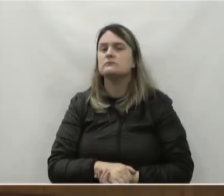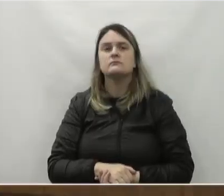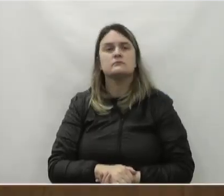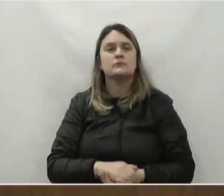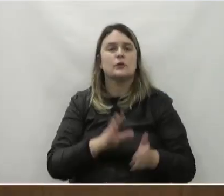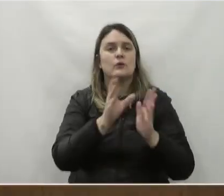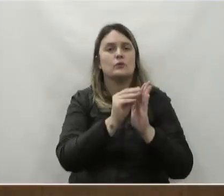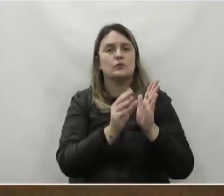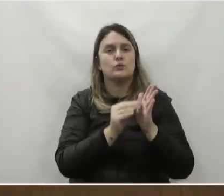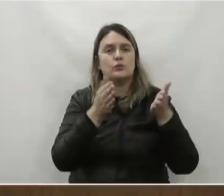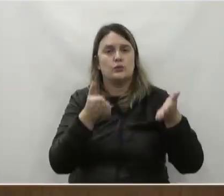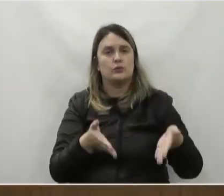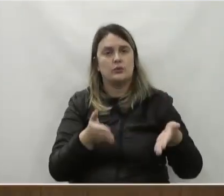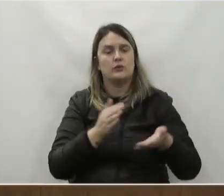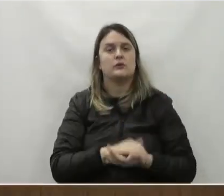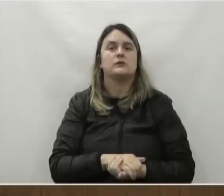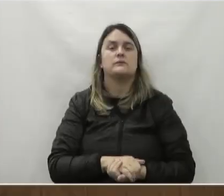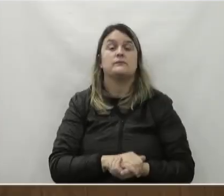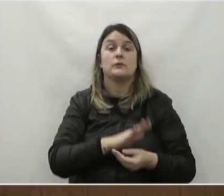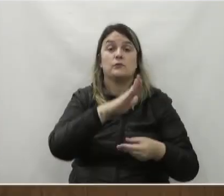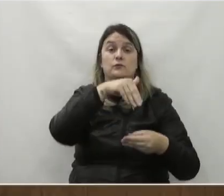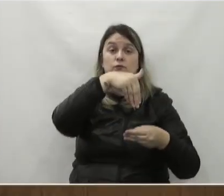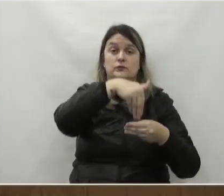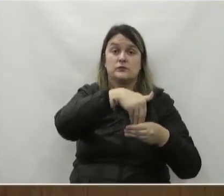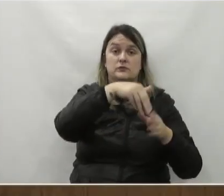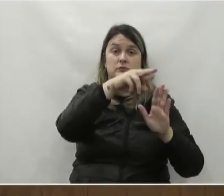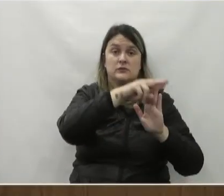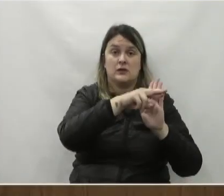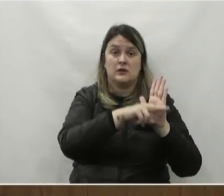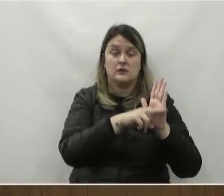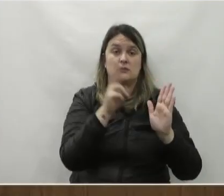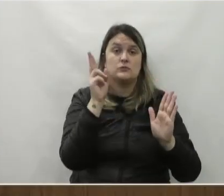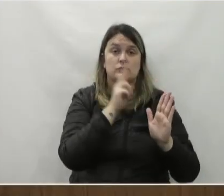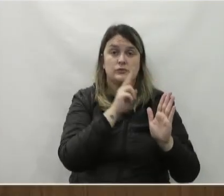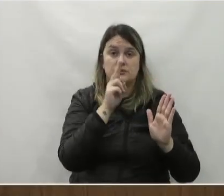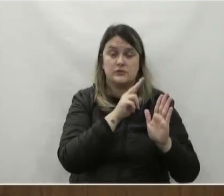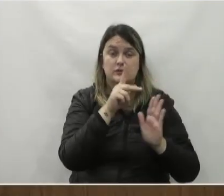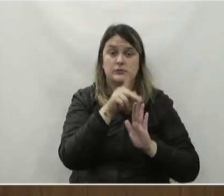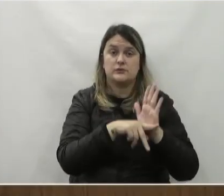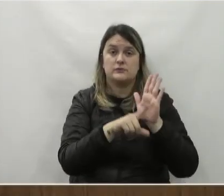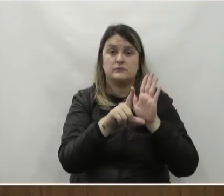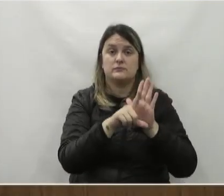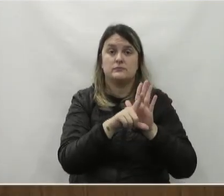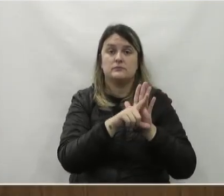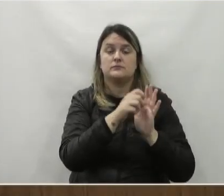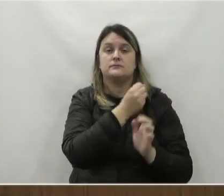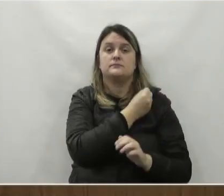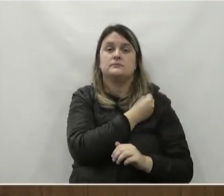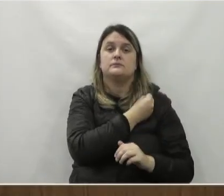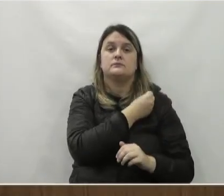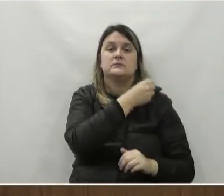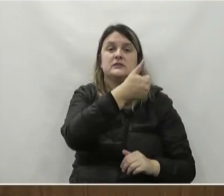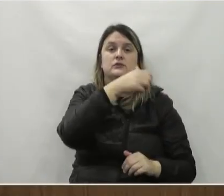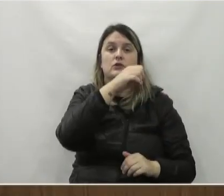Matéria da ordem do dia. Votação do regime de urgência do projeto de lei ordinária número